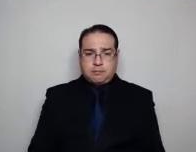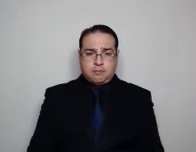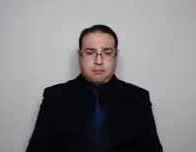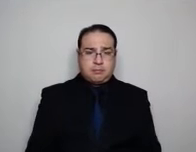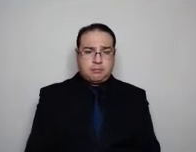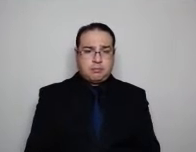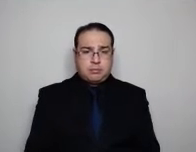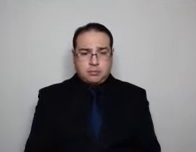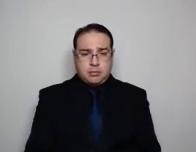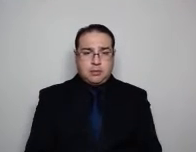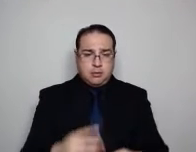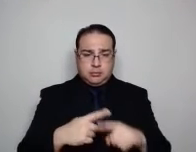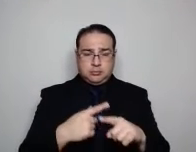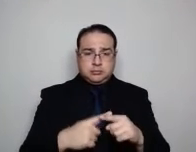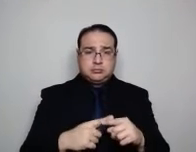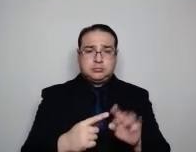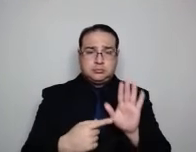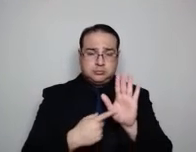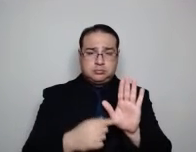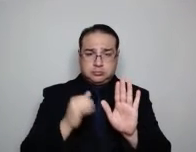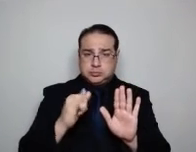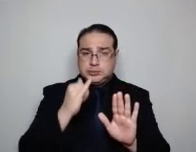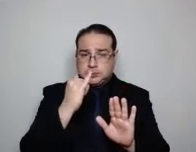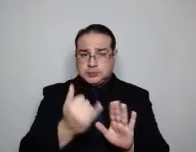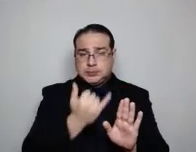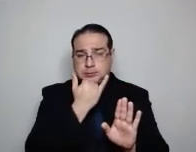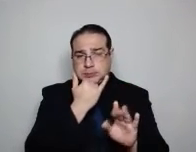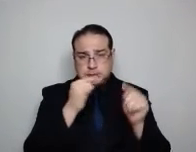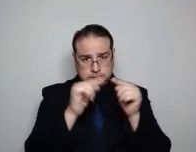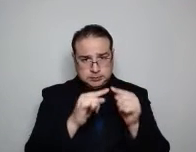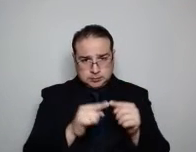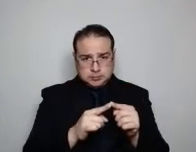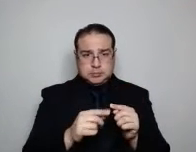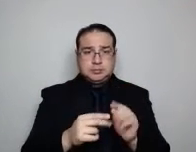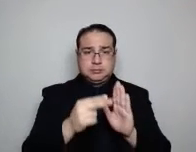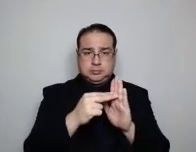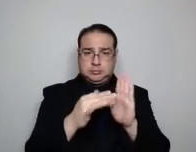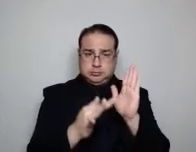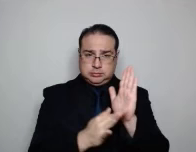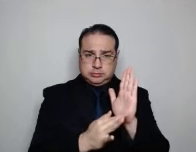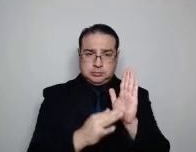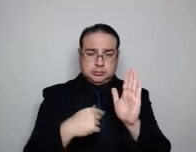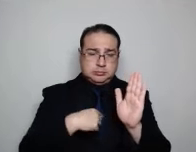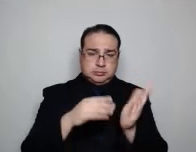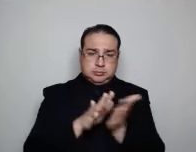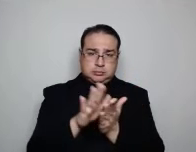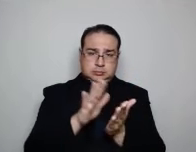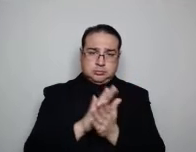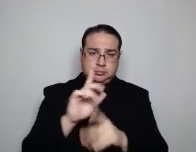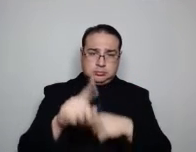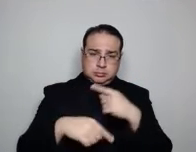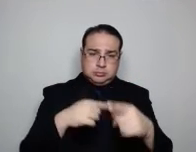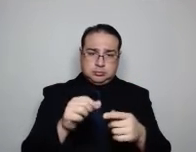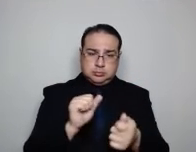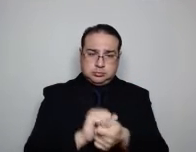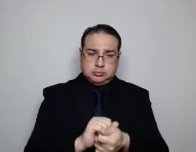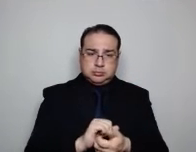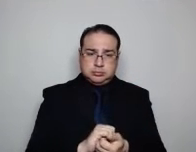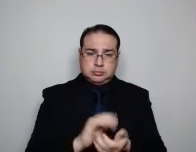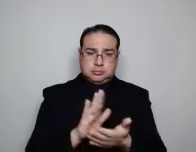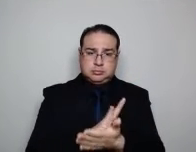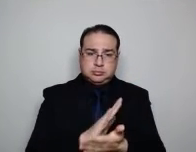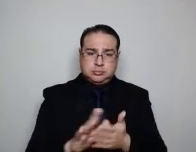singelo motivo e justificativa de que a nota foi emitida posteriormente, algumas notas foram